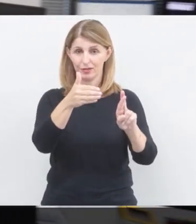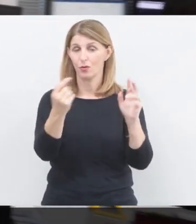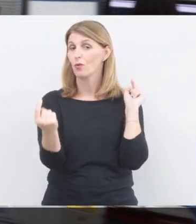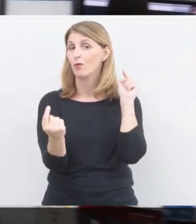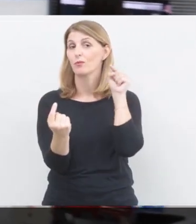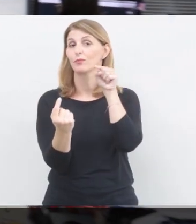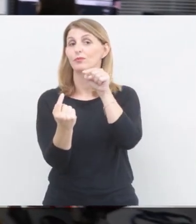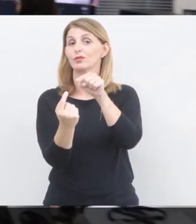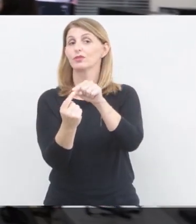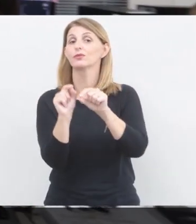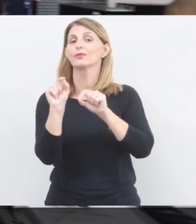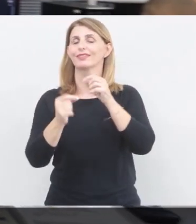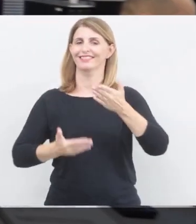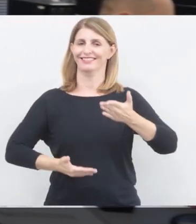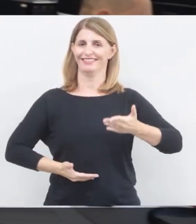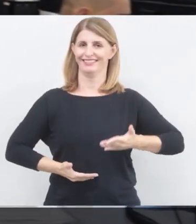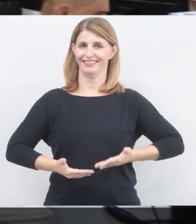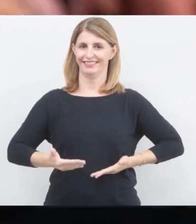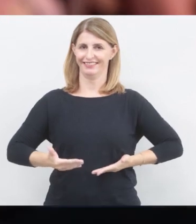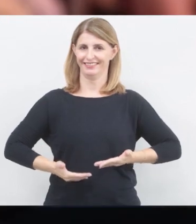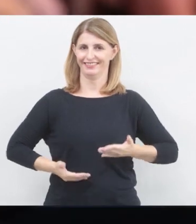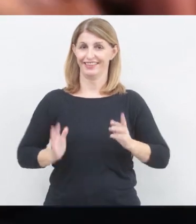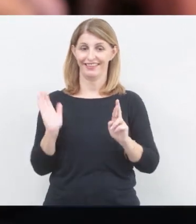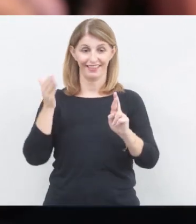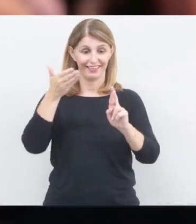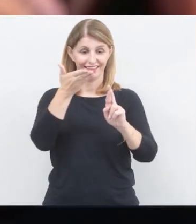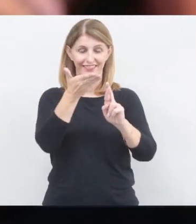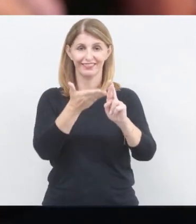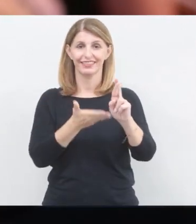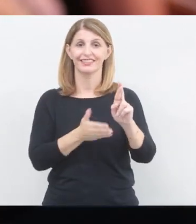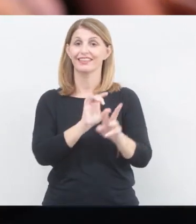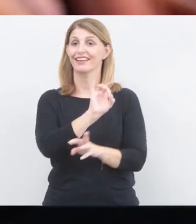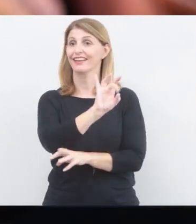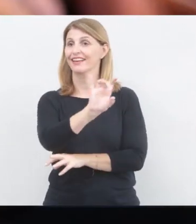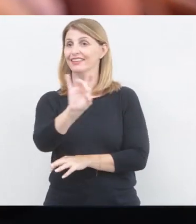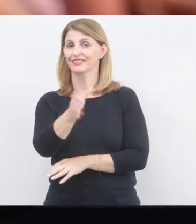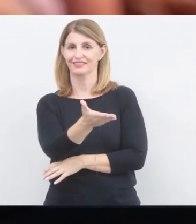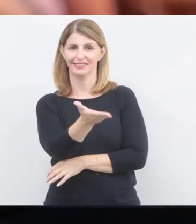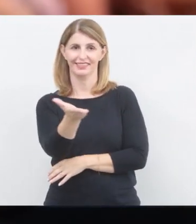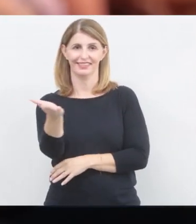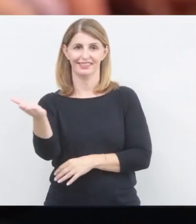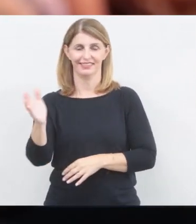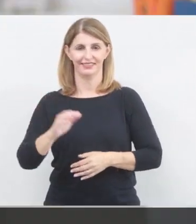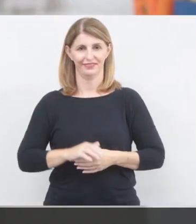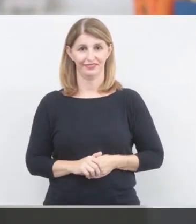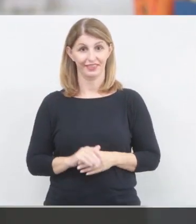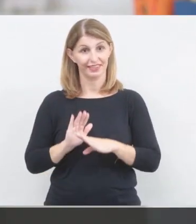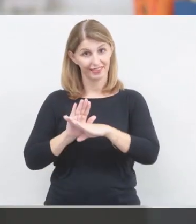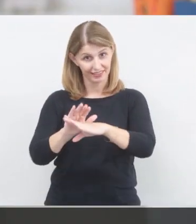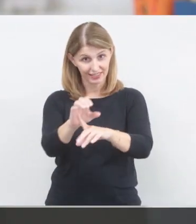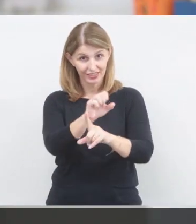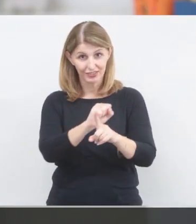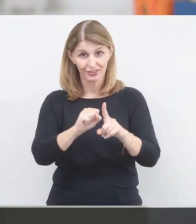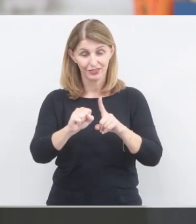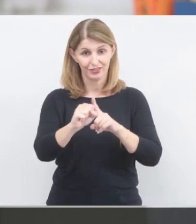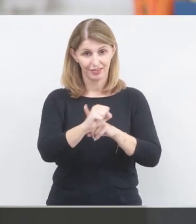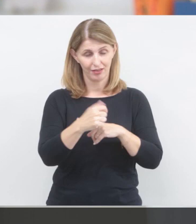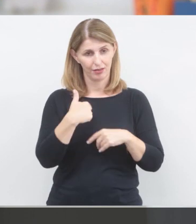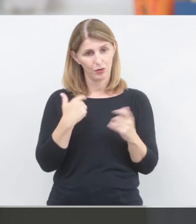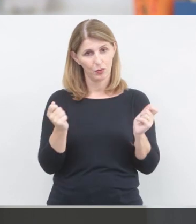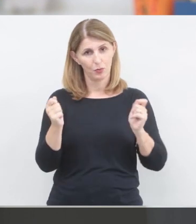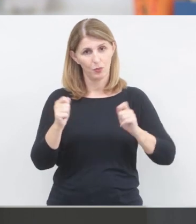nosso propósito em servir. Elas representam cada um de vocês. Na assistência social